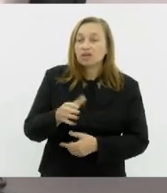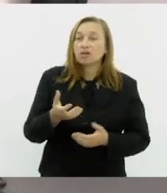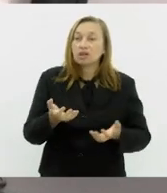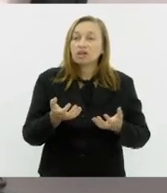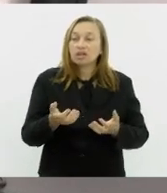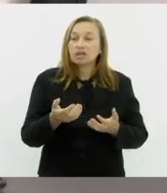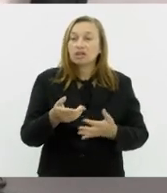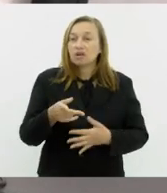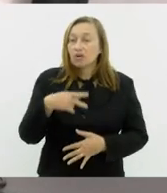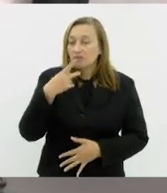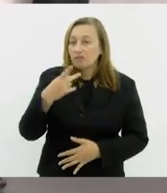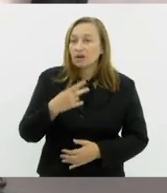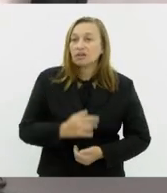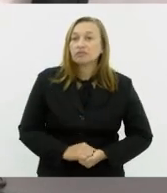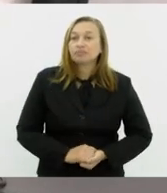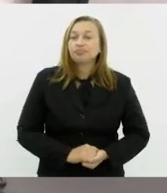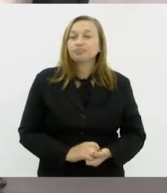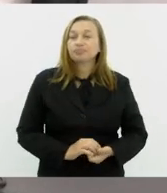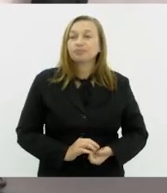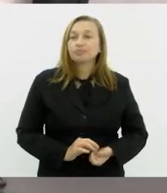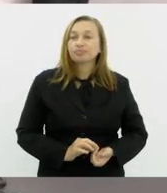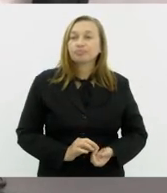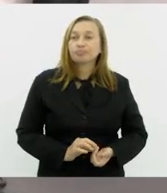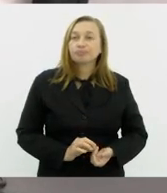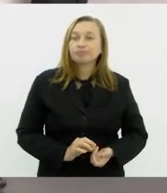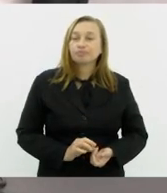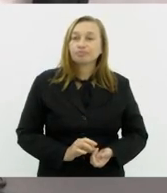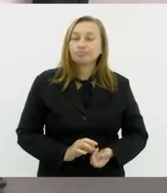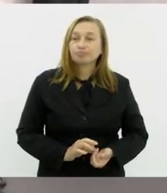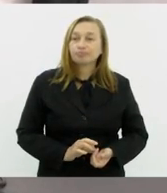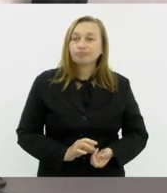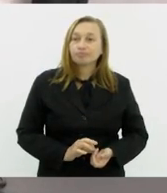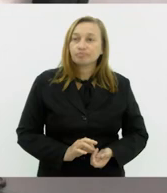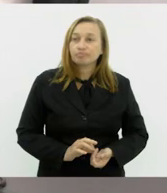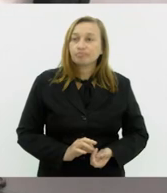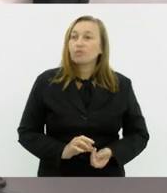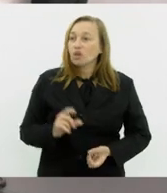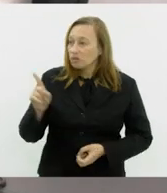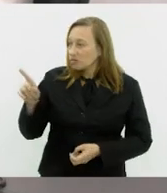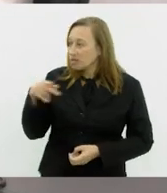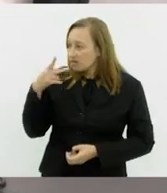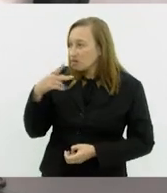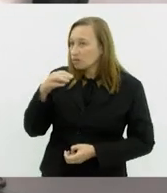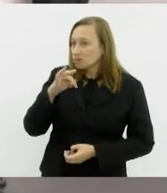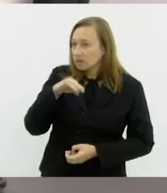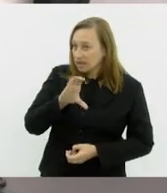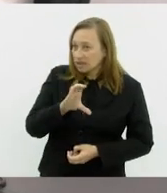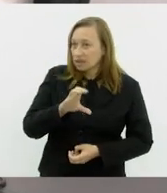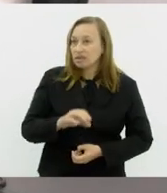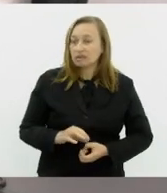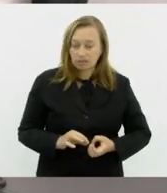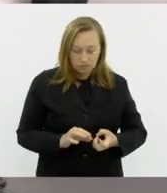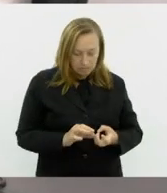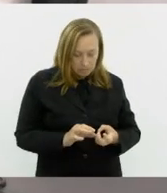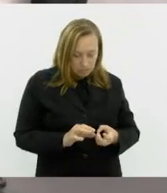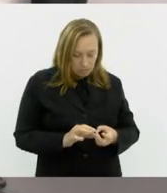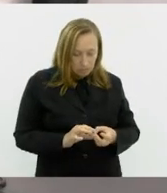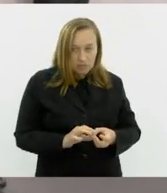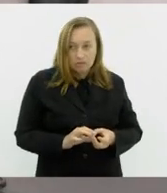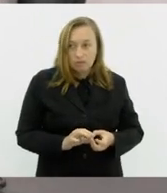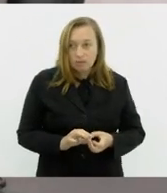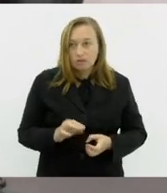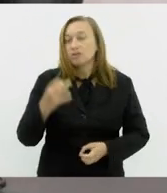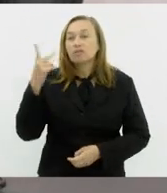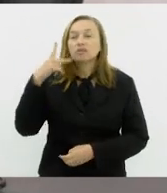breve consideração até pelo que você disse aqui dos TACs. Assim como procurador, eu